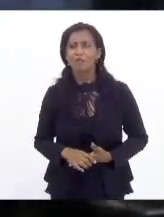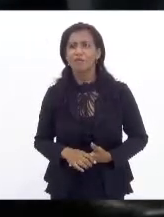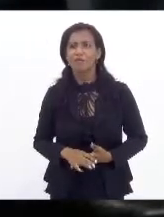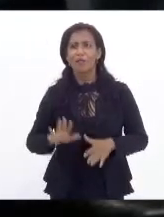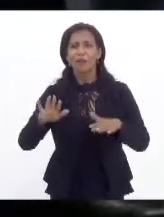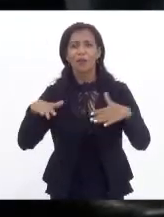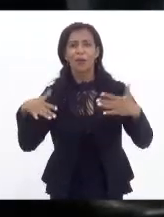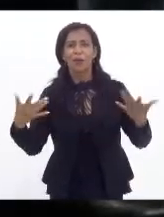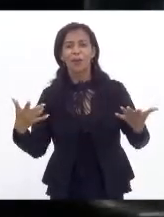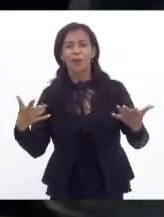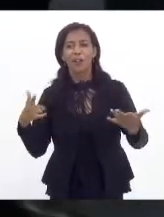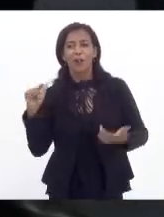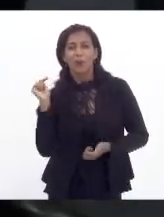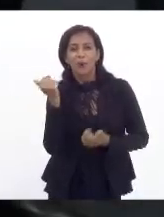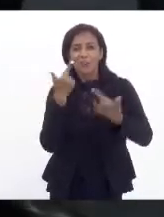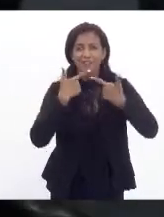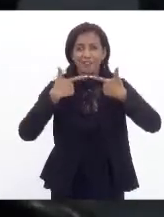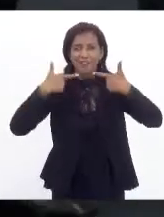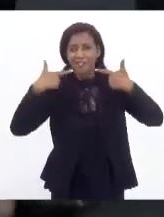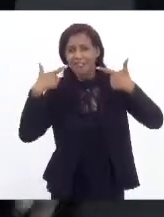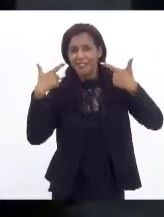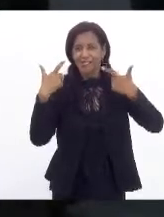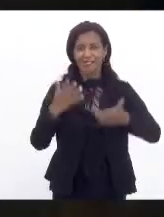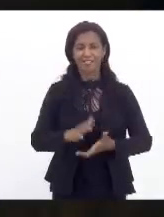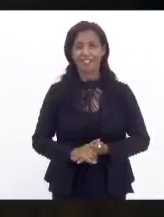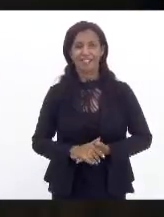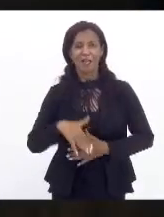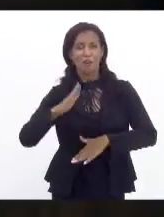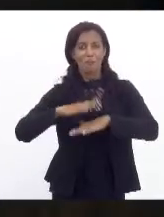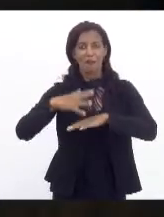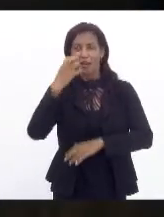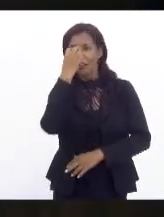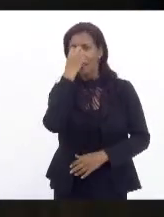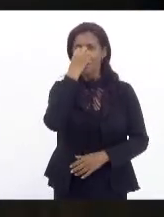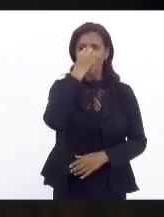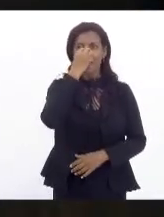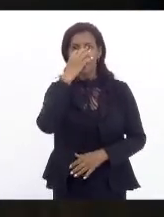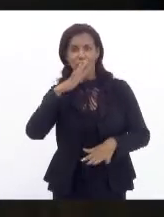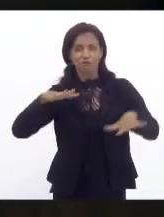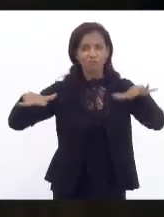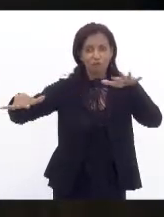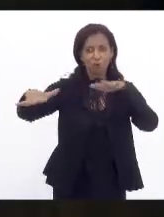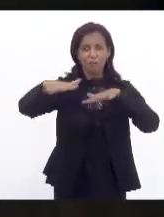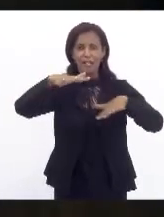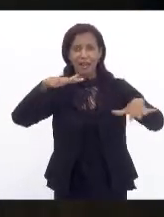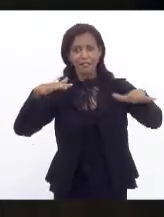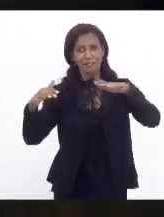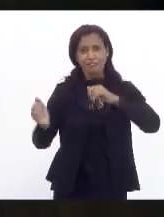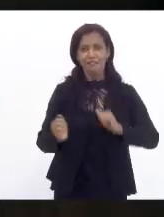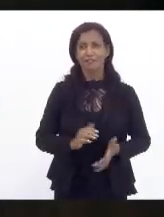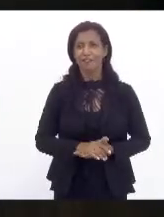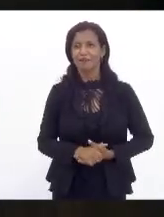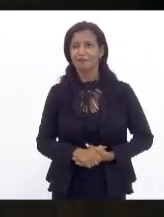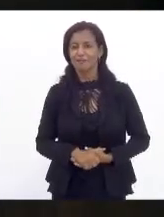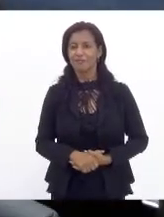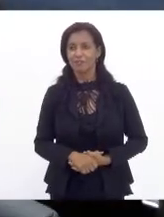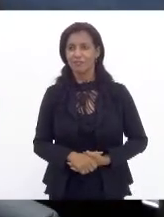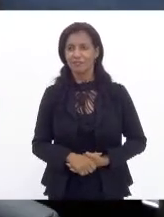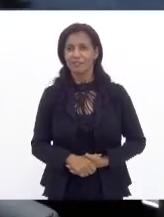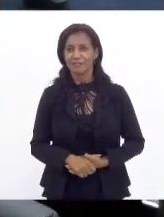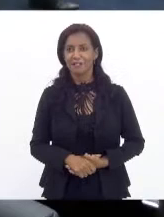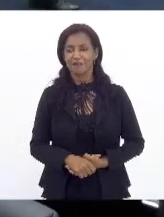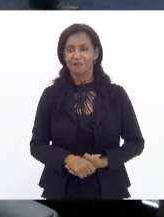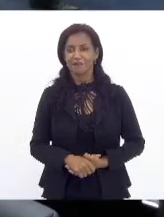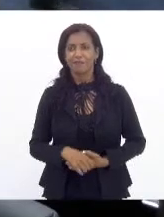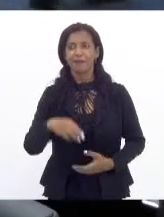Quanto riso, oh, quanta alegria. Mais de 1.000 palhaços no salão. Deputado Eliomar Coelho.